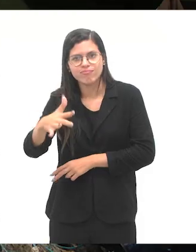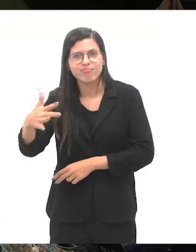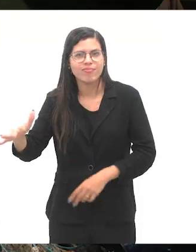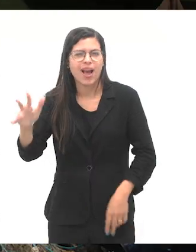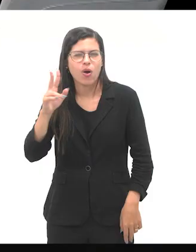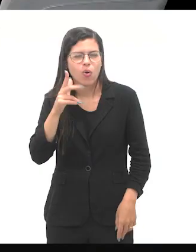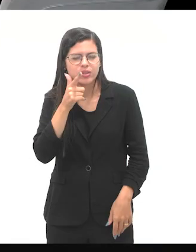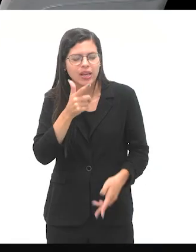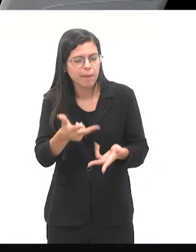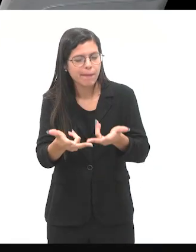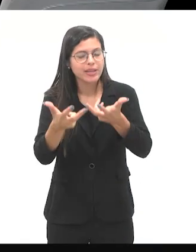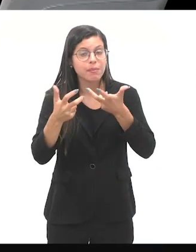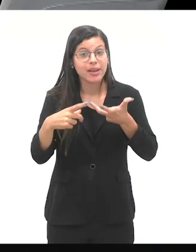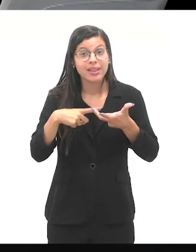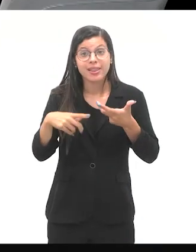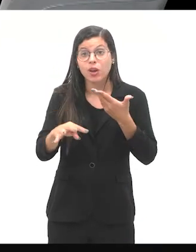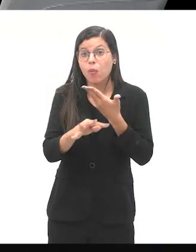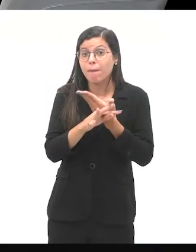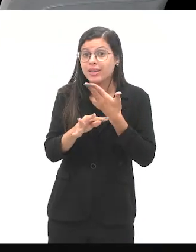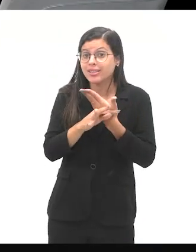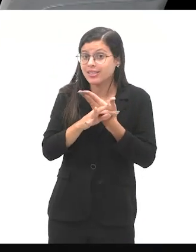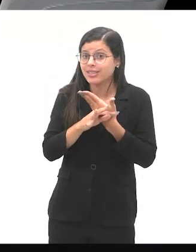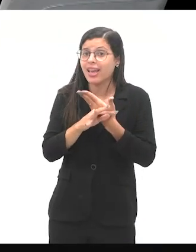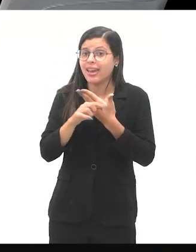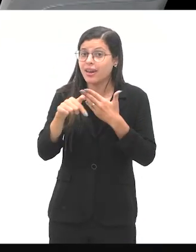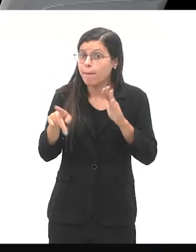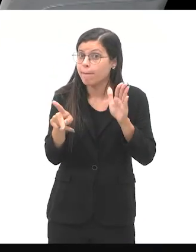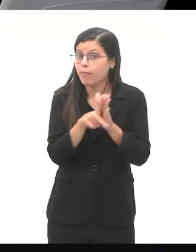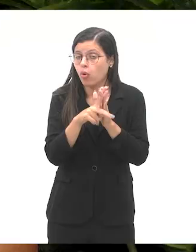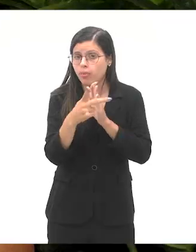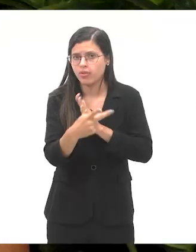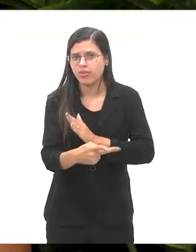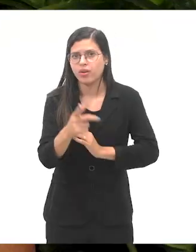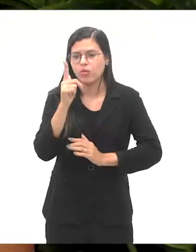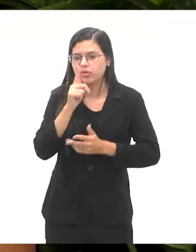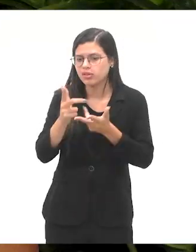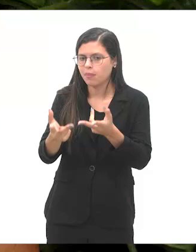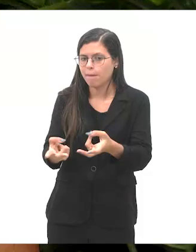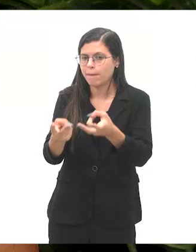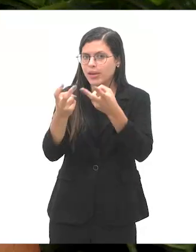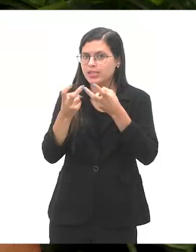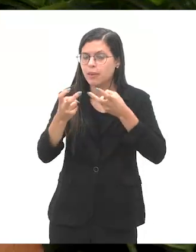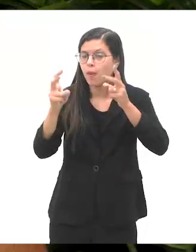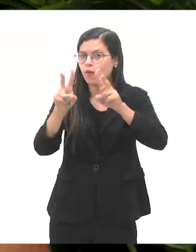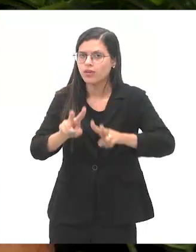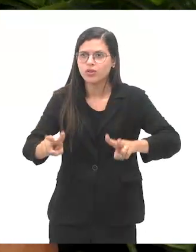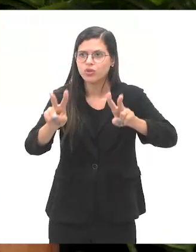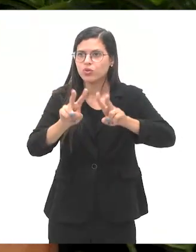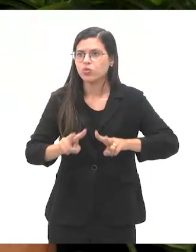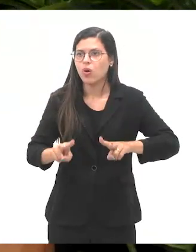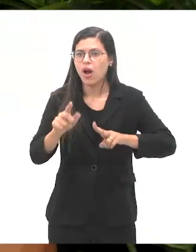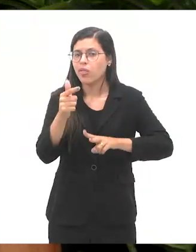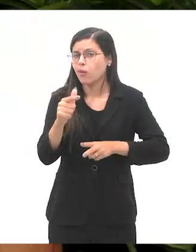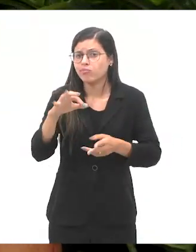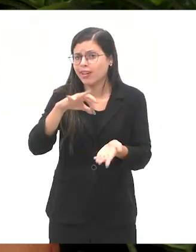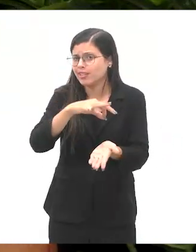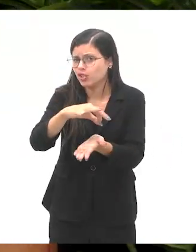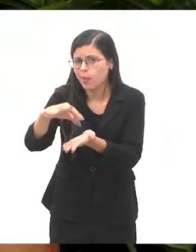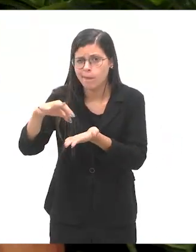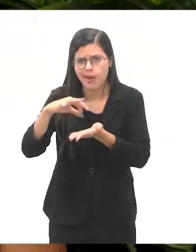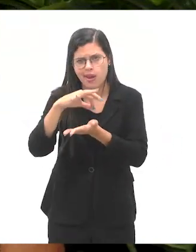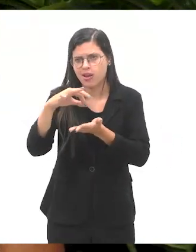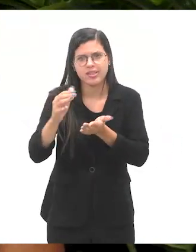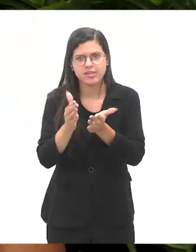encrespado. Então, existe uma técnica artesanal, só pelos olhos eles identificarem a presença dos cardumes, não existe um sonar, não existe